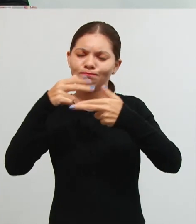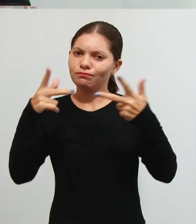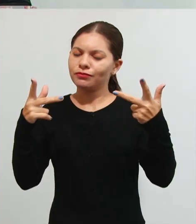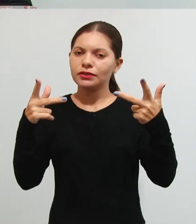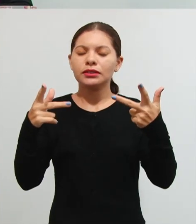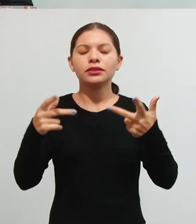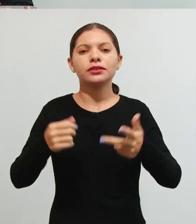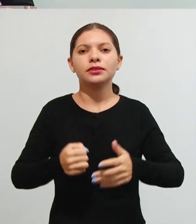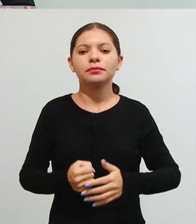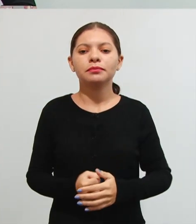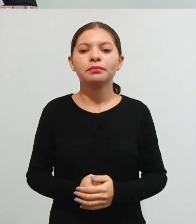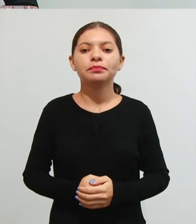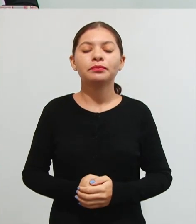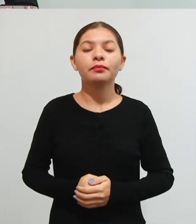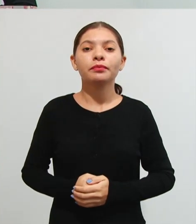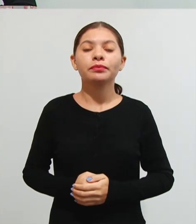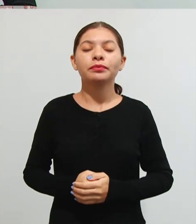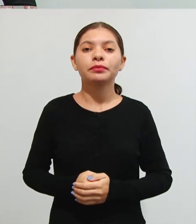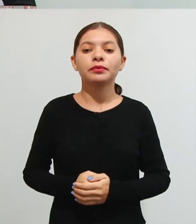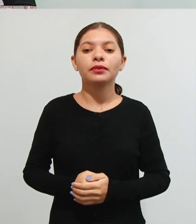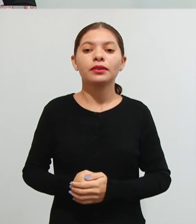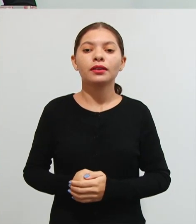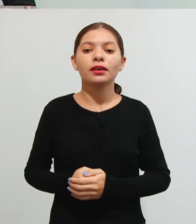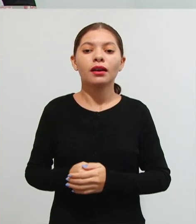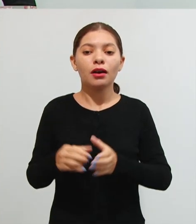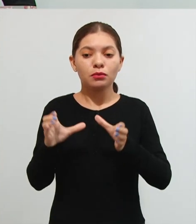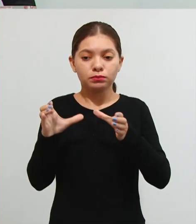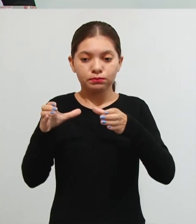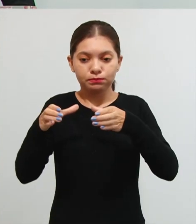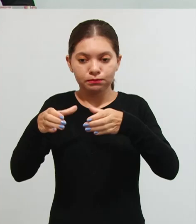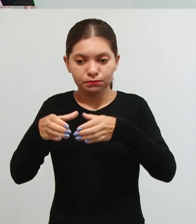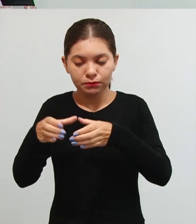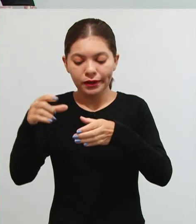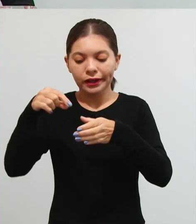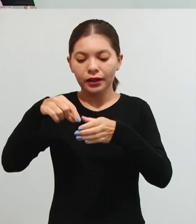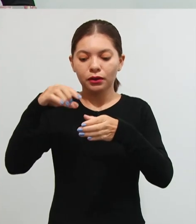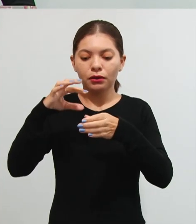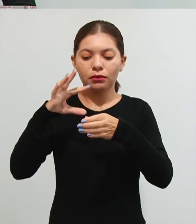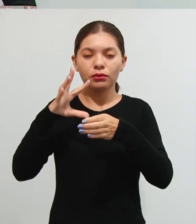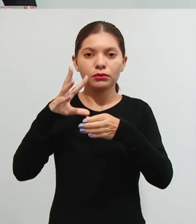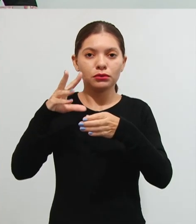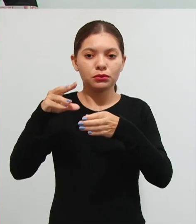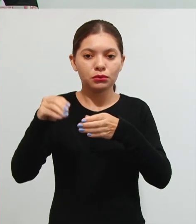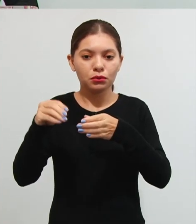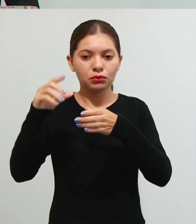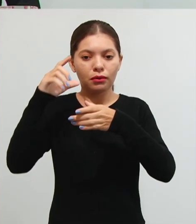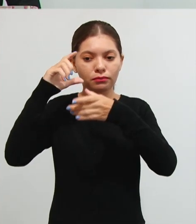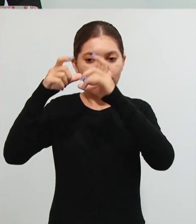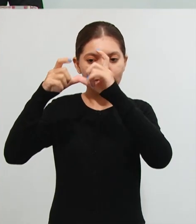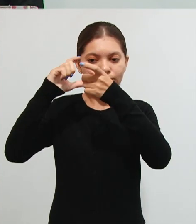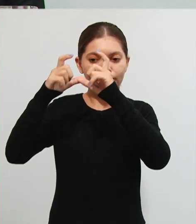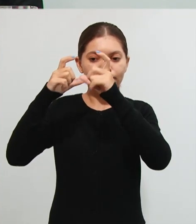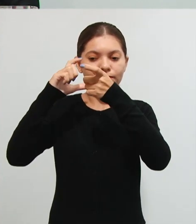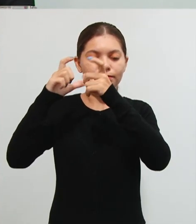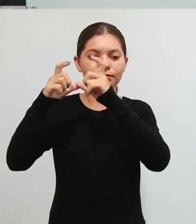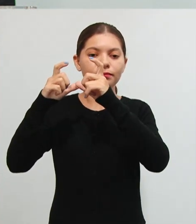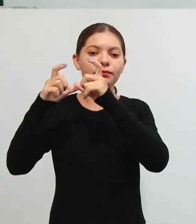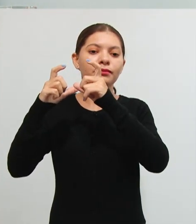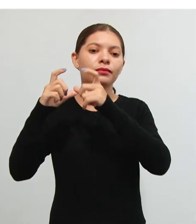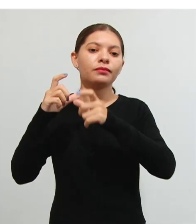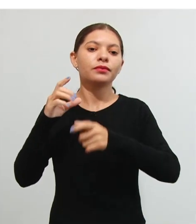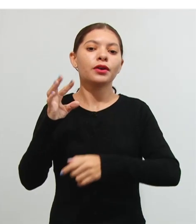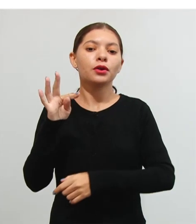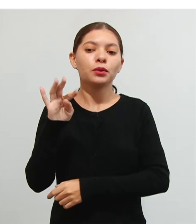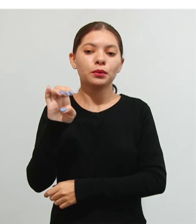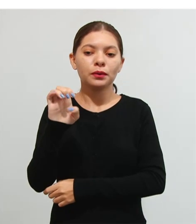eles decidiram então englobar todos esses transtornos nesse